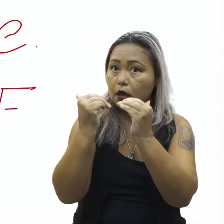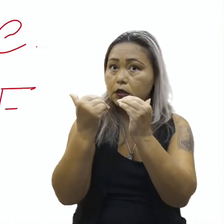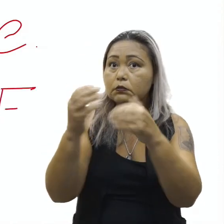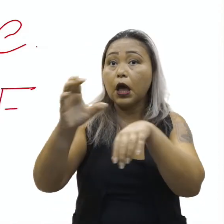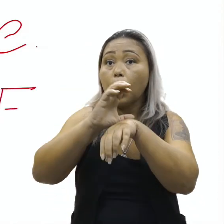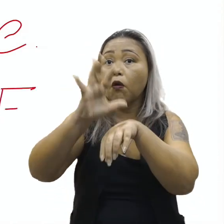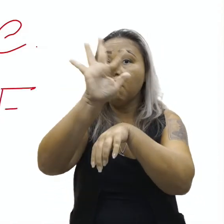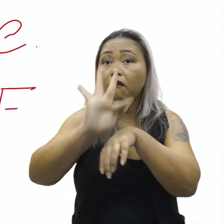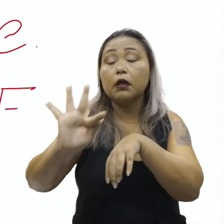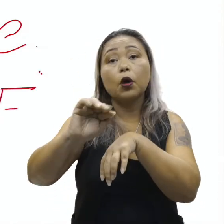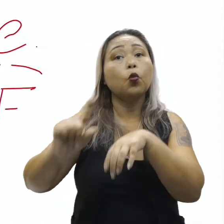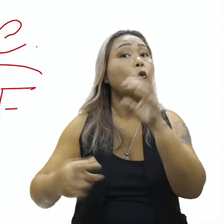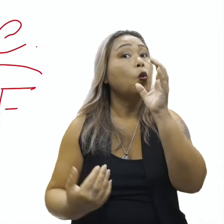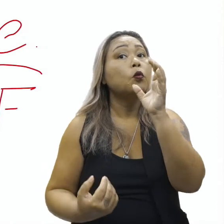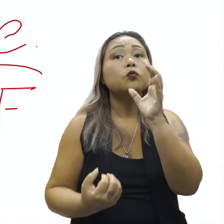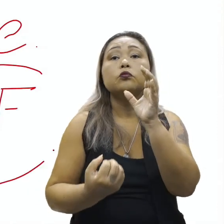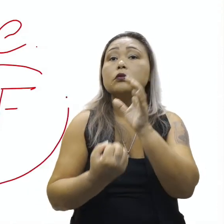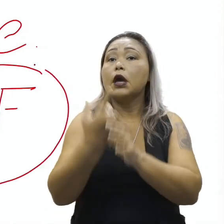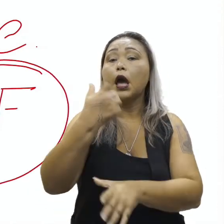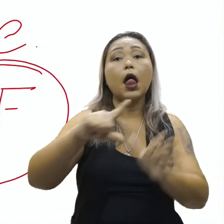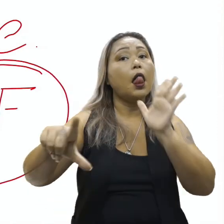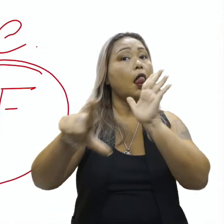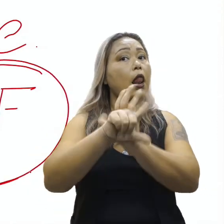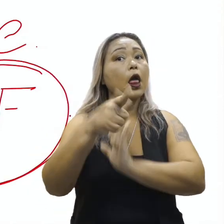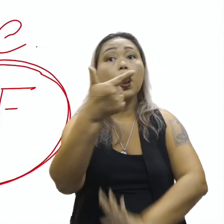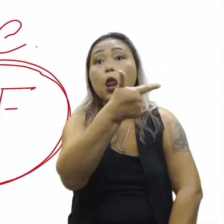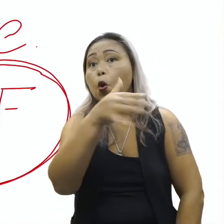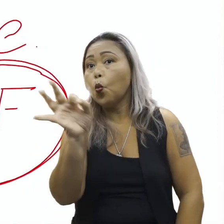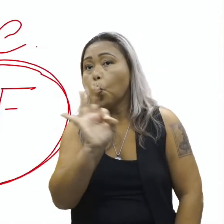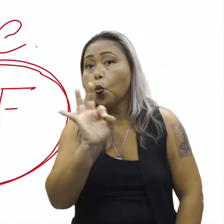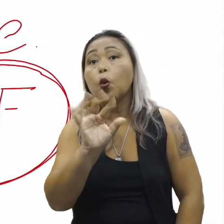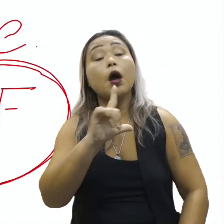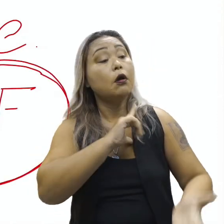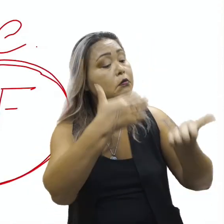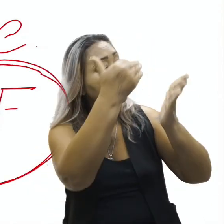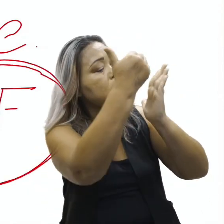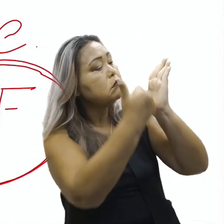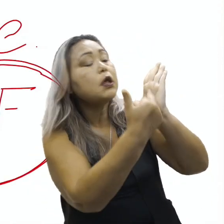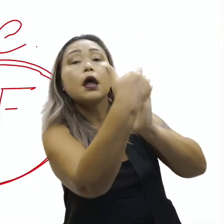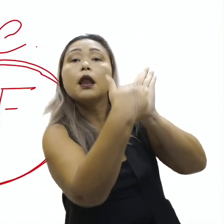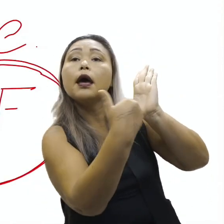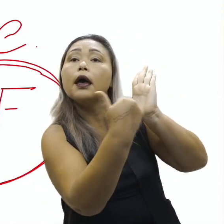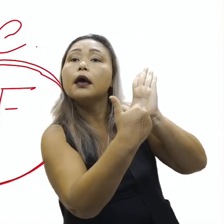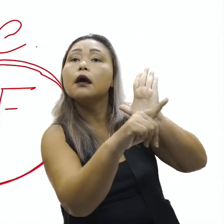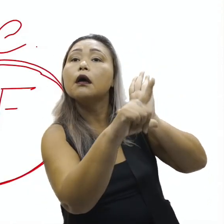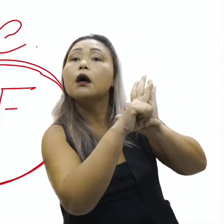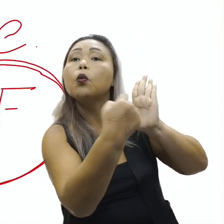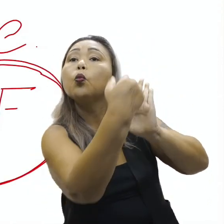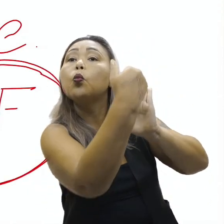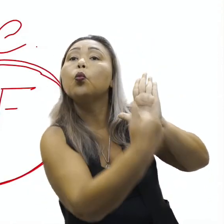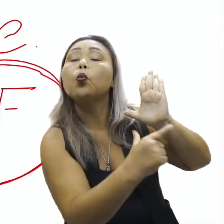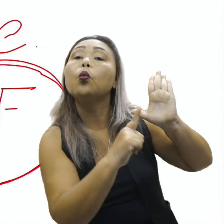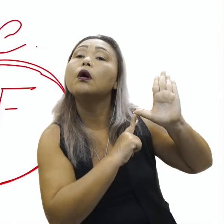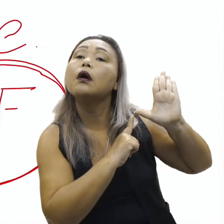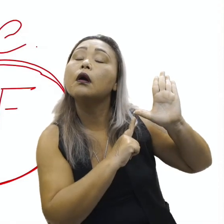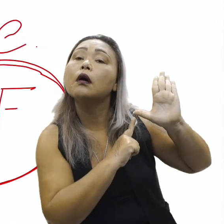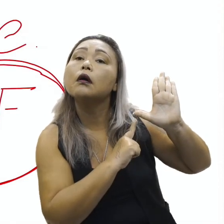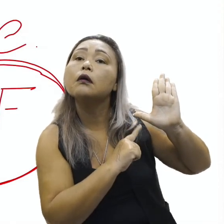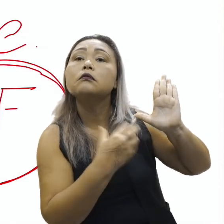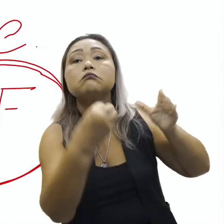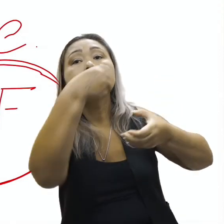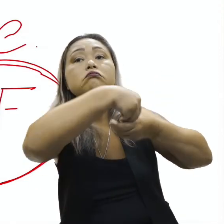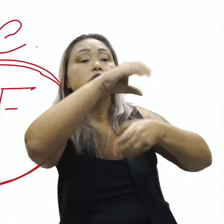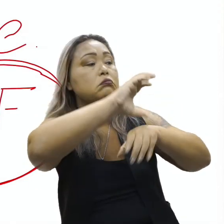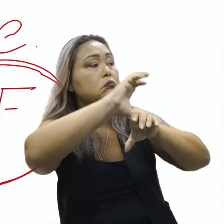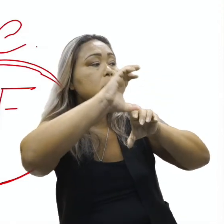leis nenhuma, eles vão simplesmente se ater ao que está nas regras do jogo. O que está na regra do jogo? O que está na nossa